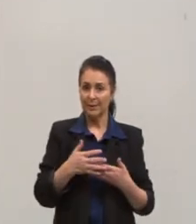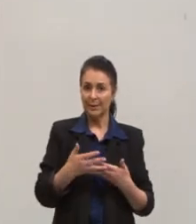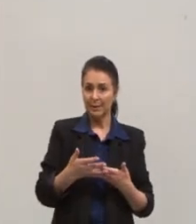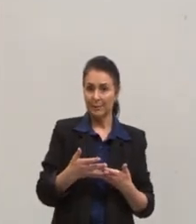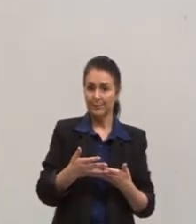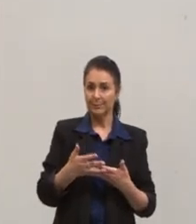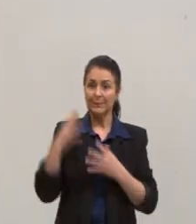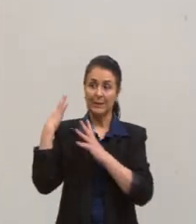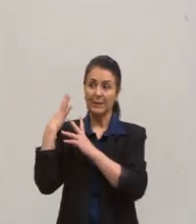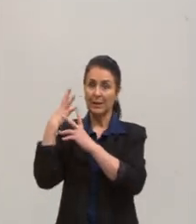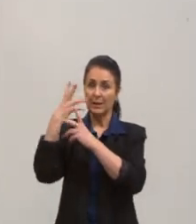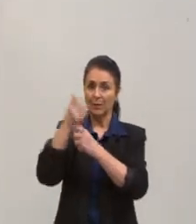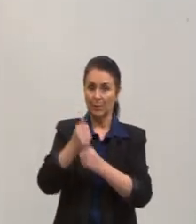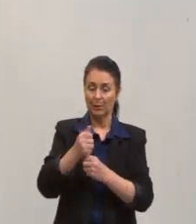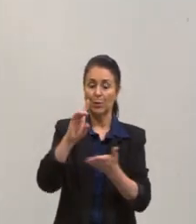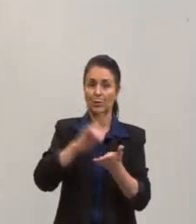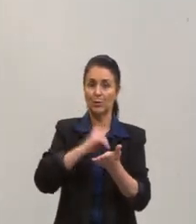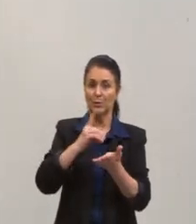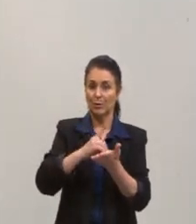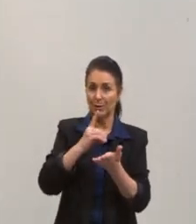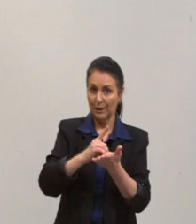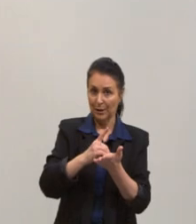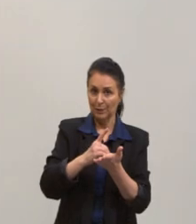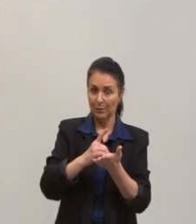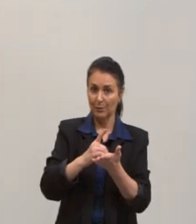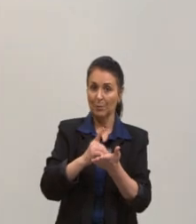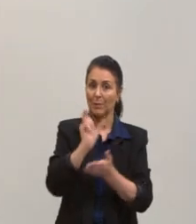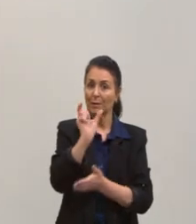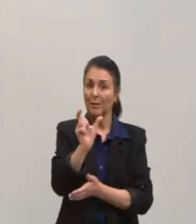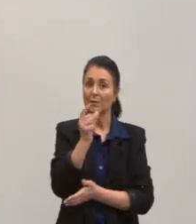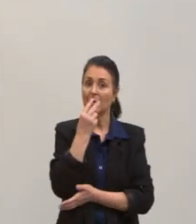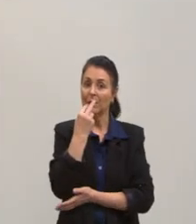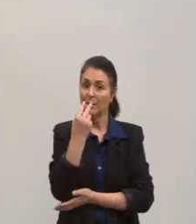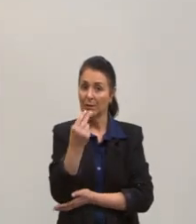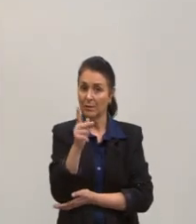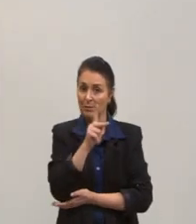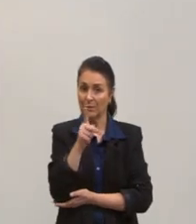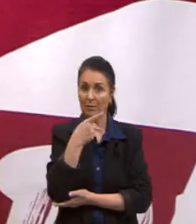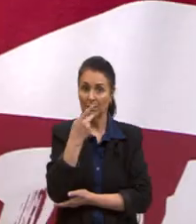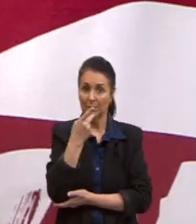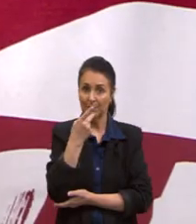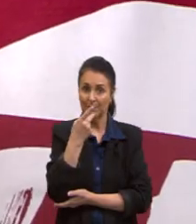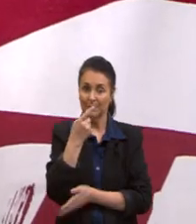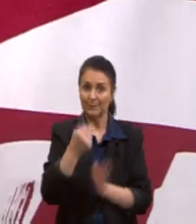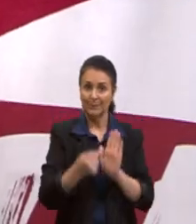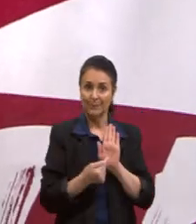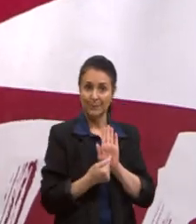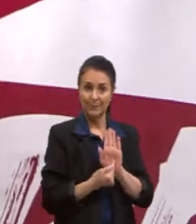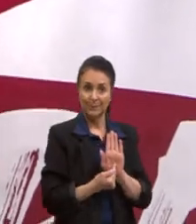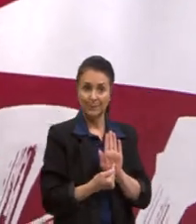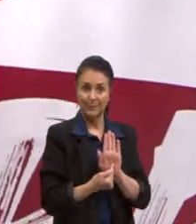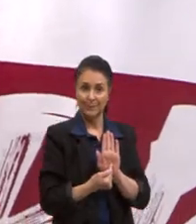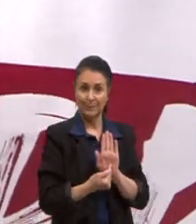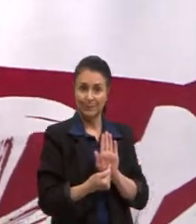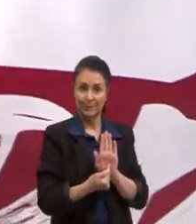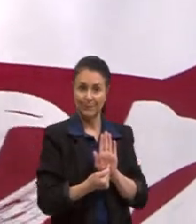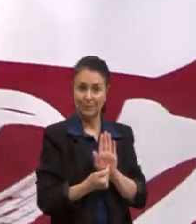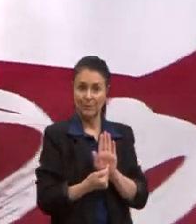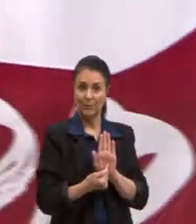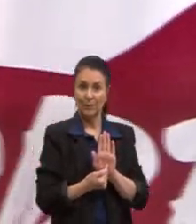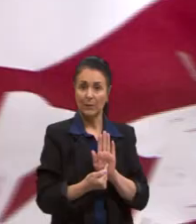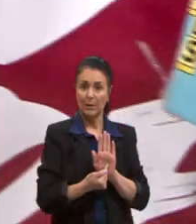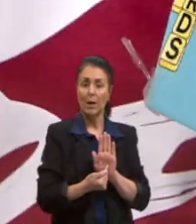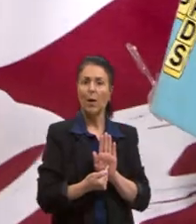recomendo Collins a policy um grande colaborador